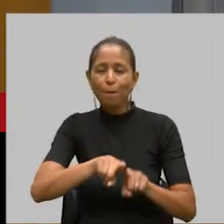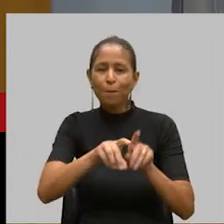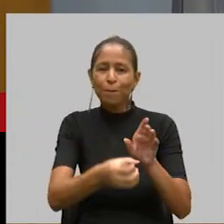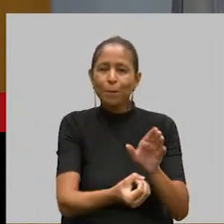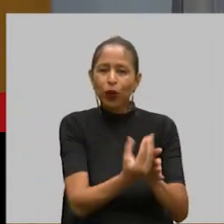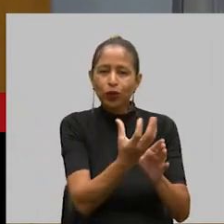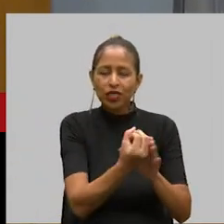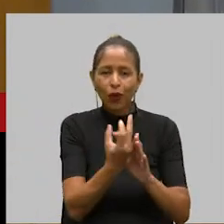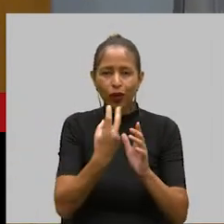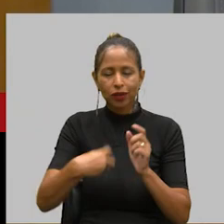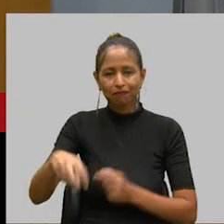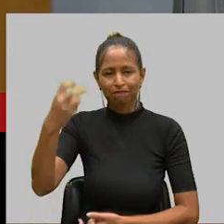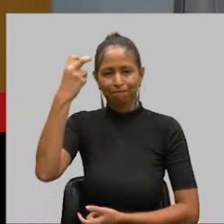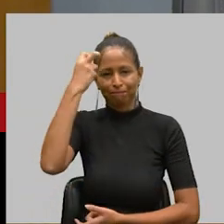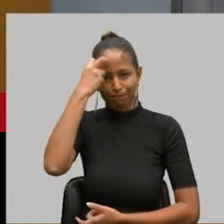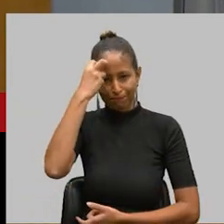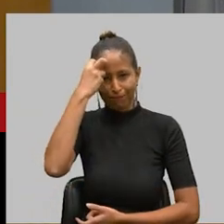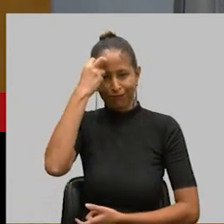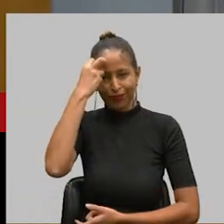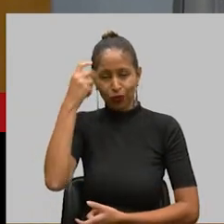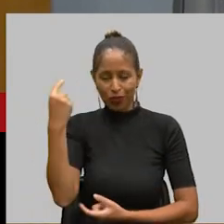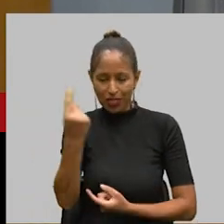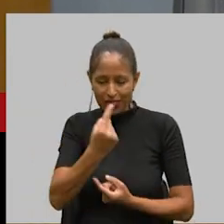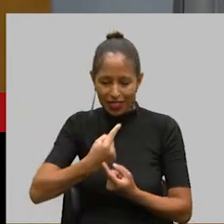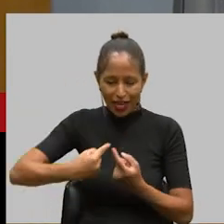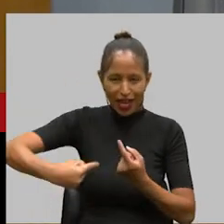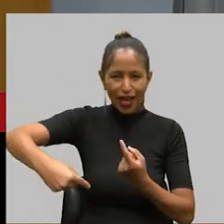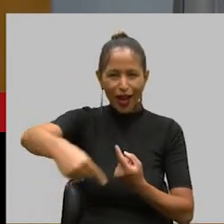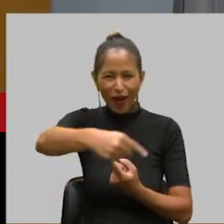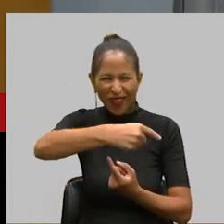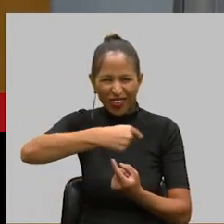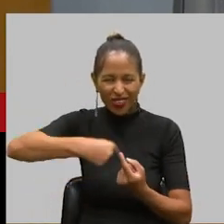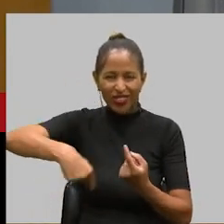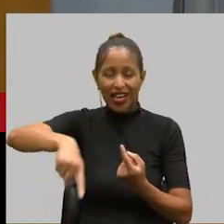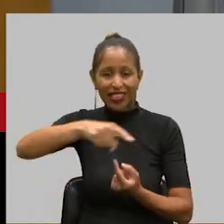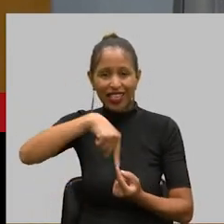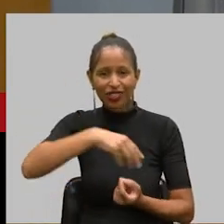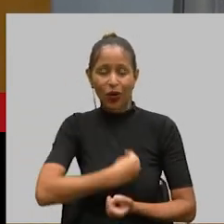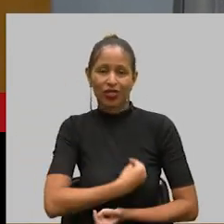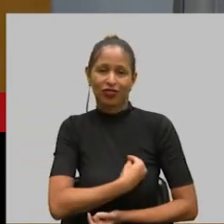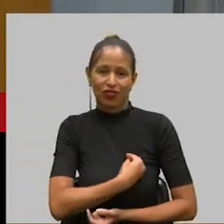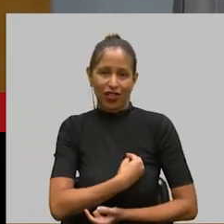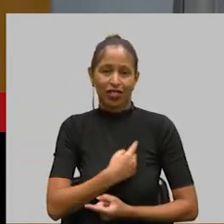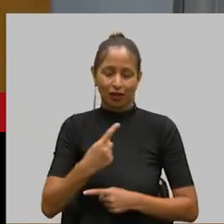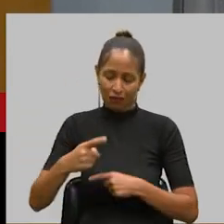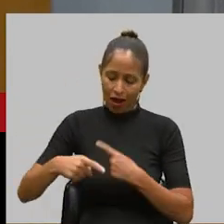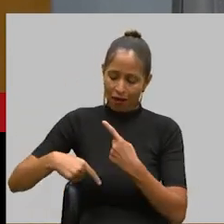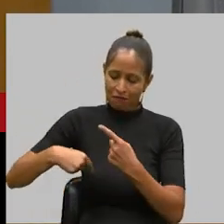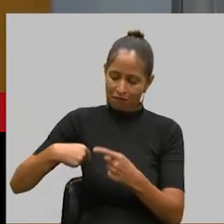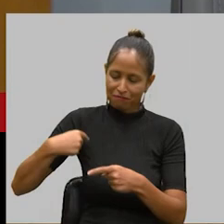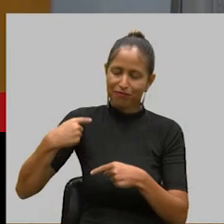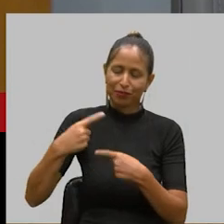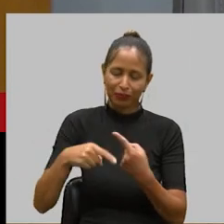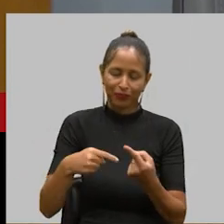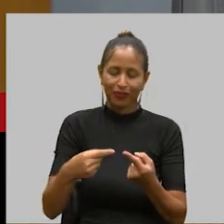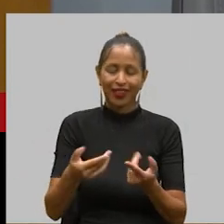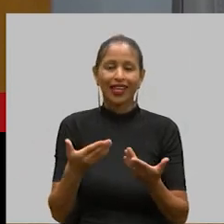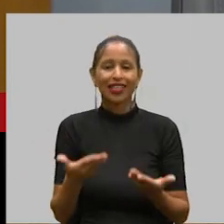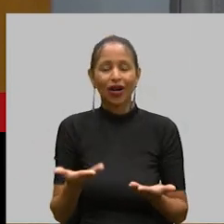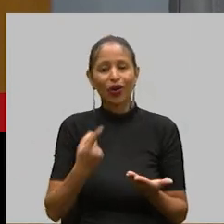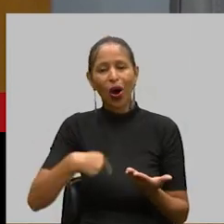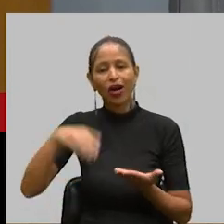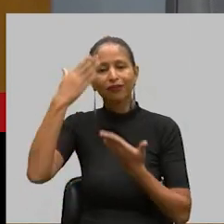cultura que falasse dos ciclos das nossas vivências Então a gente tem que